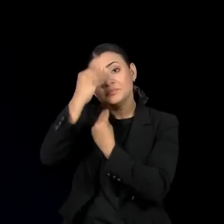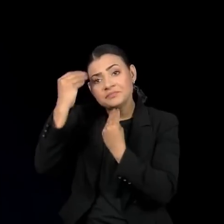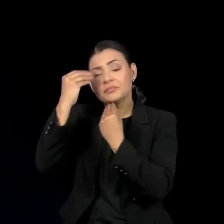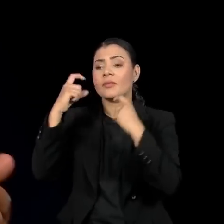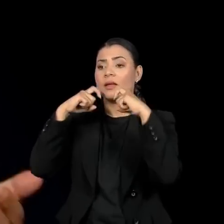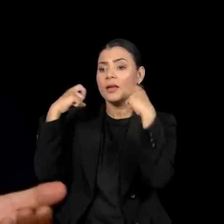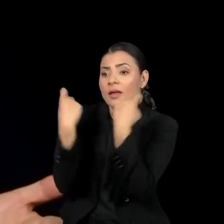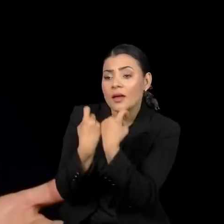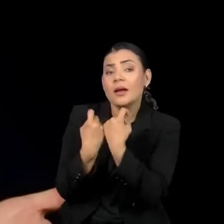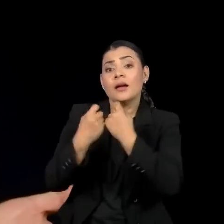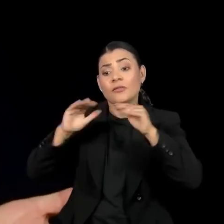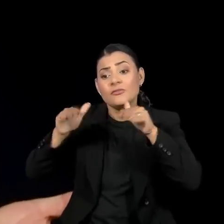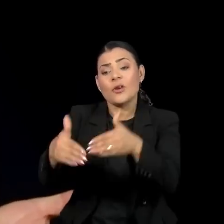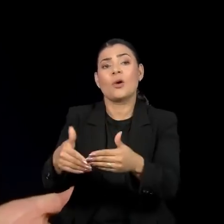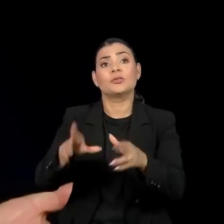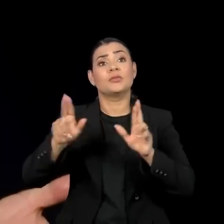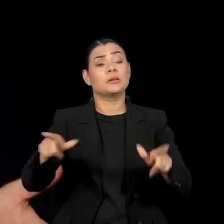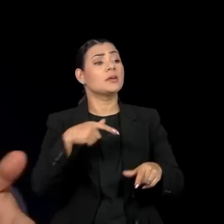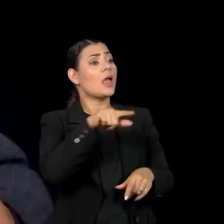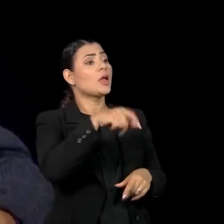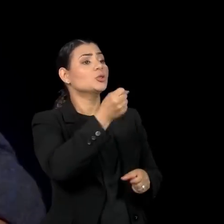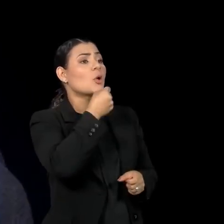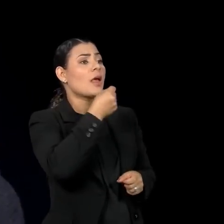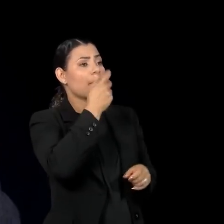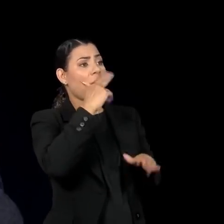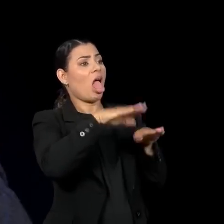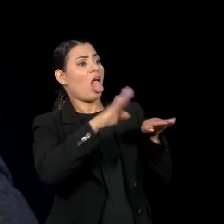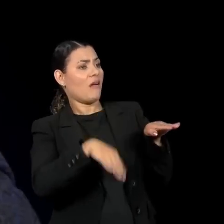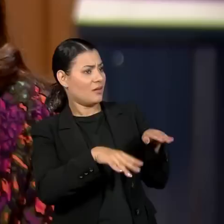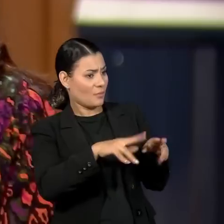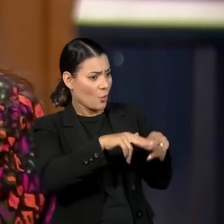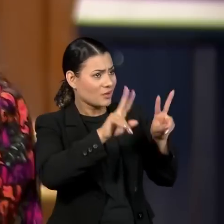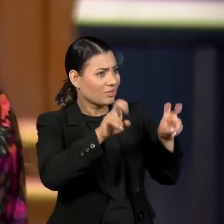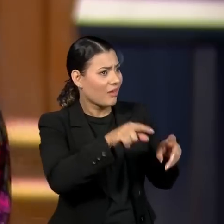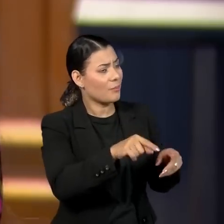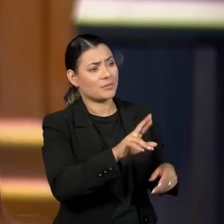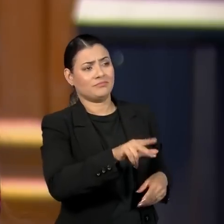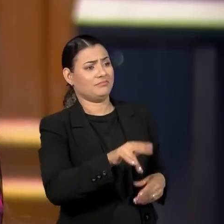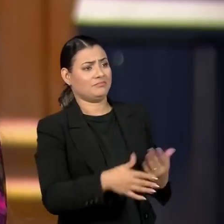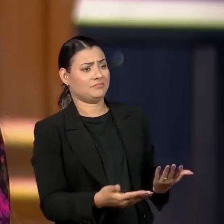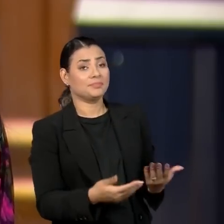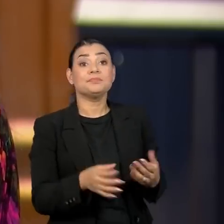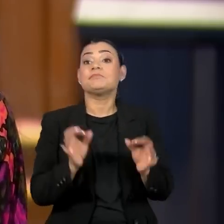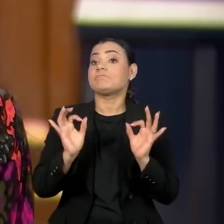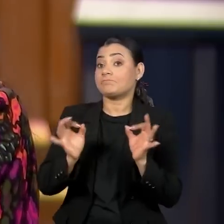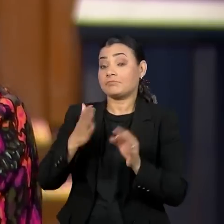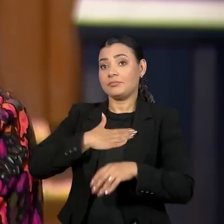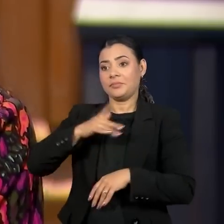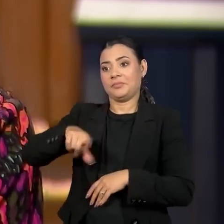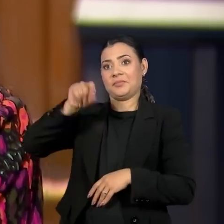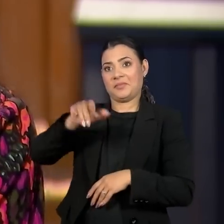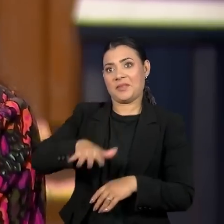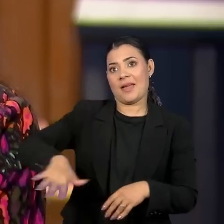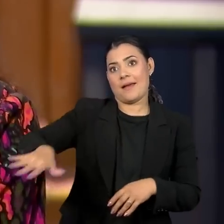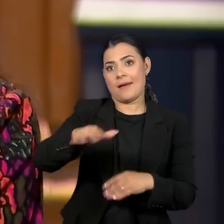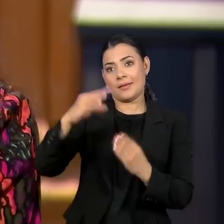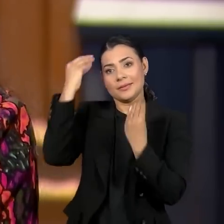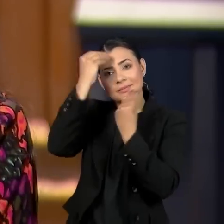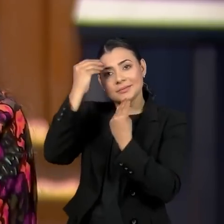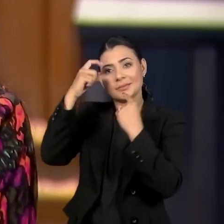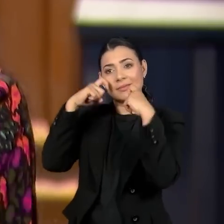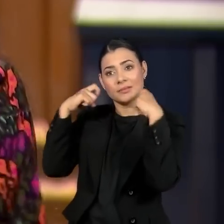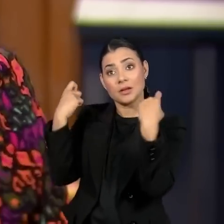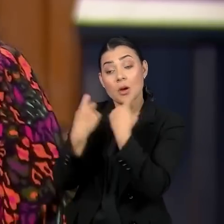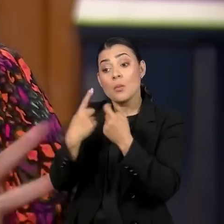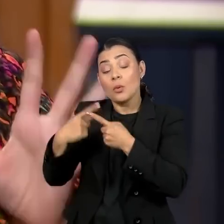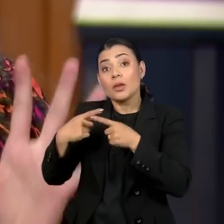diminuir, né, a carreira de um jornalista, por exemplo. Exatamente, né? Exatamente. Eu quis ir para a sexualidade porque eu percebia nas